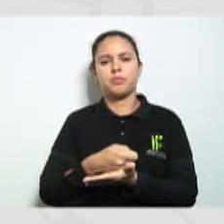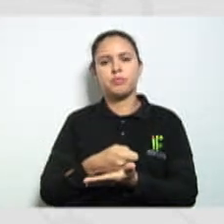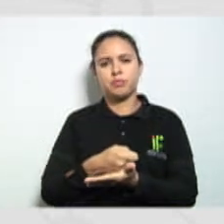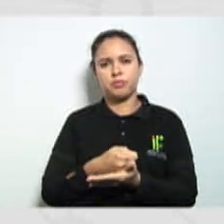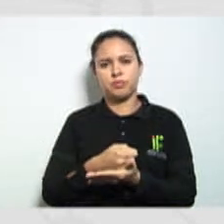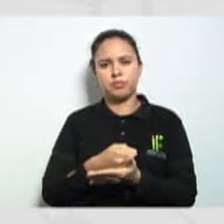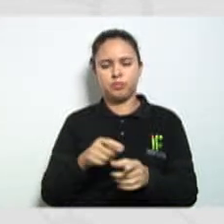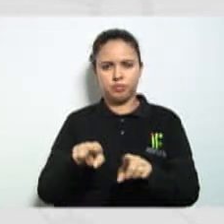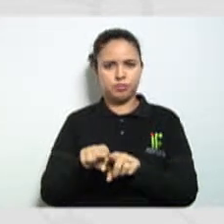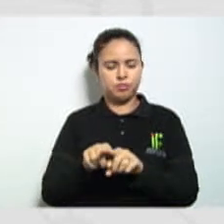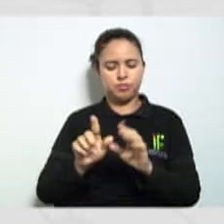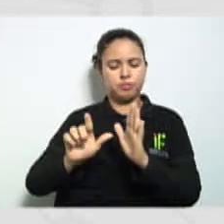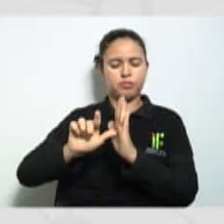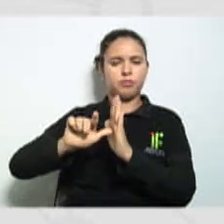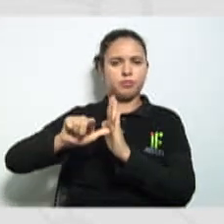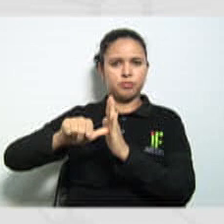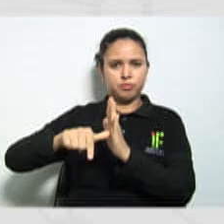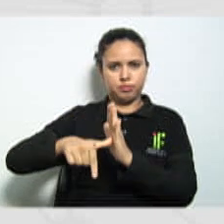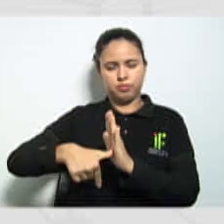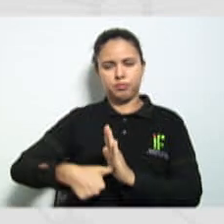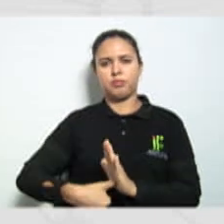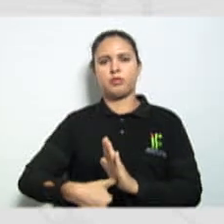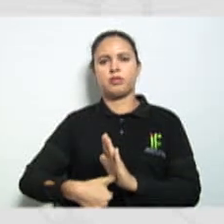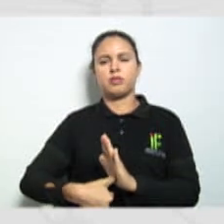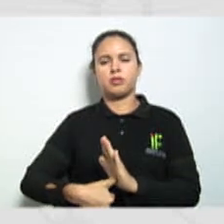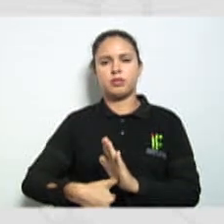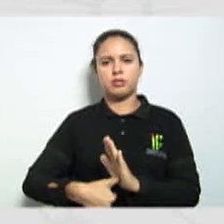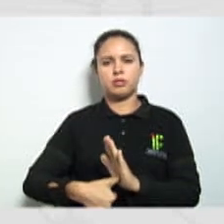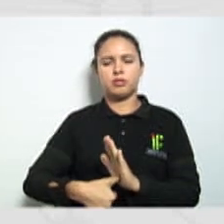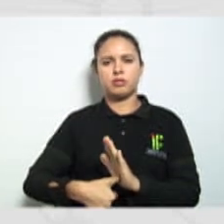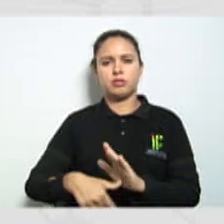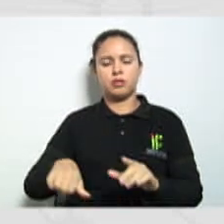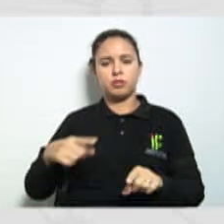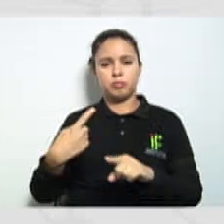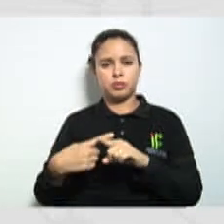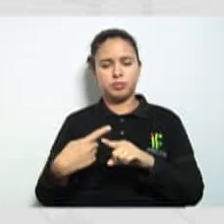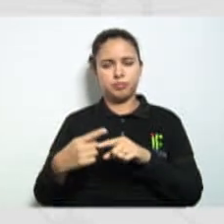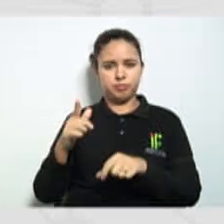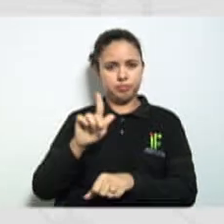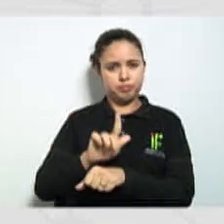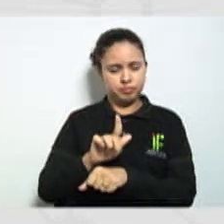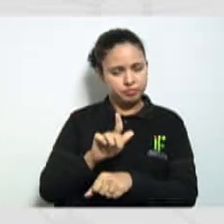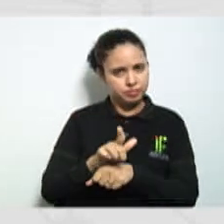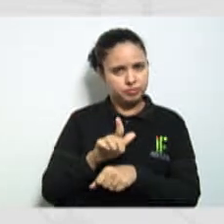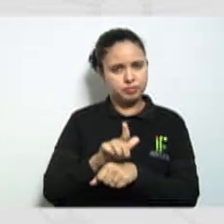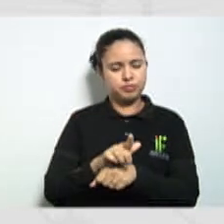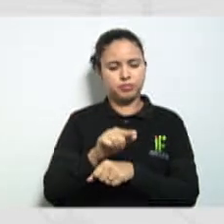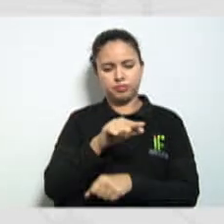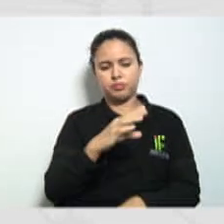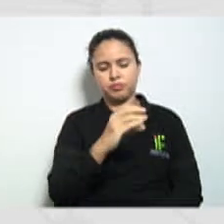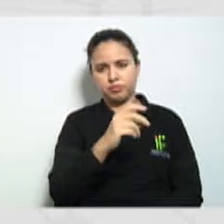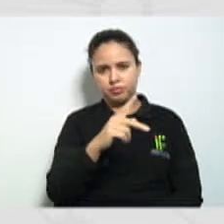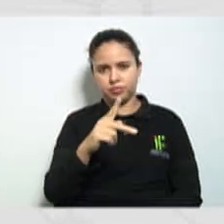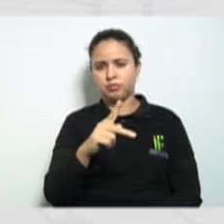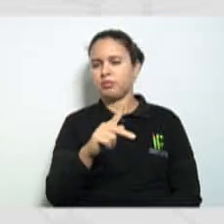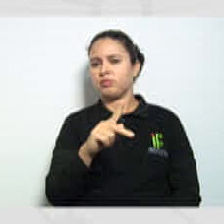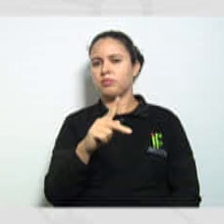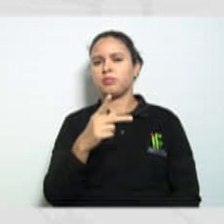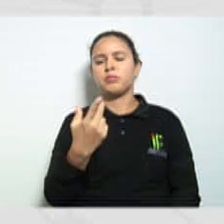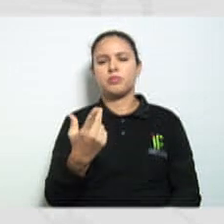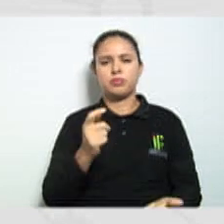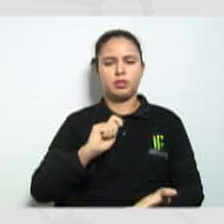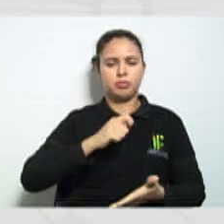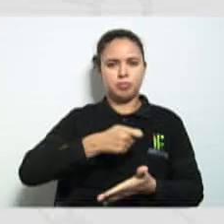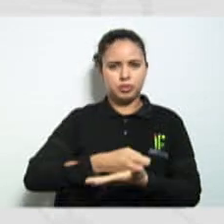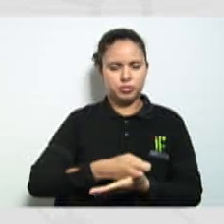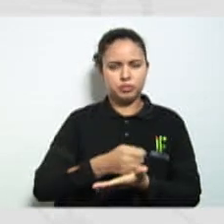Em atraso. Olha só, a cooperativa, a gestão dessa cooperativa não está muito boa. O que aconteceu? Ela pagou esse imposto